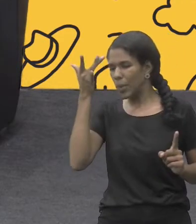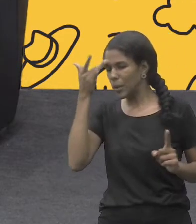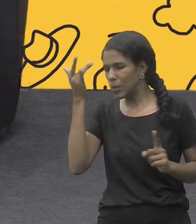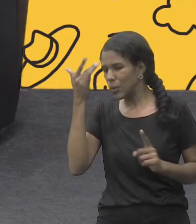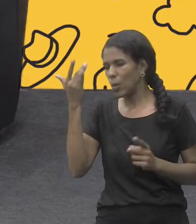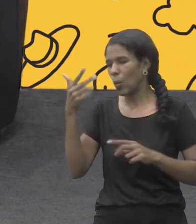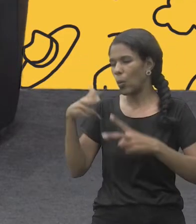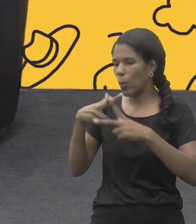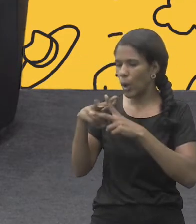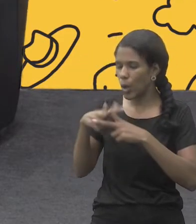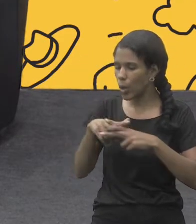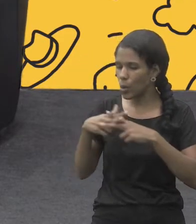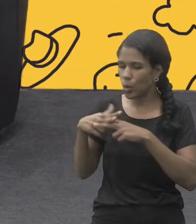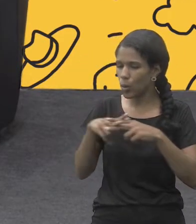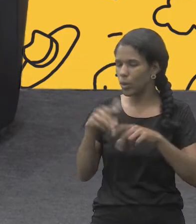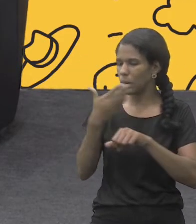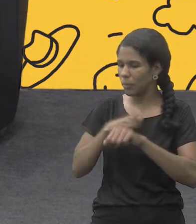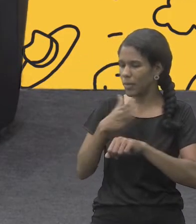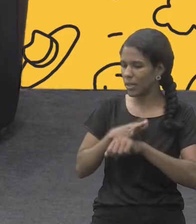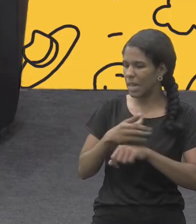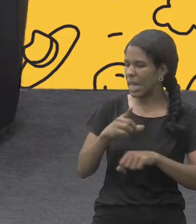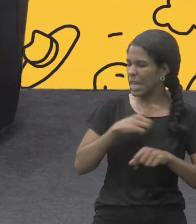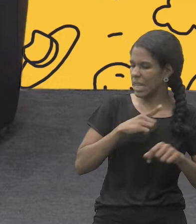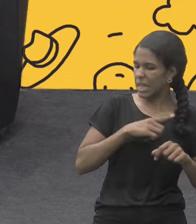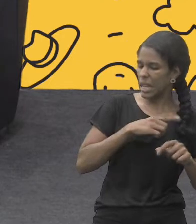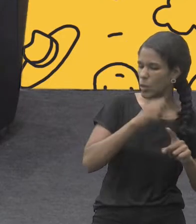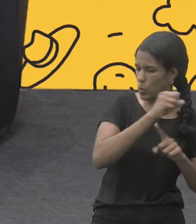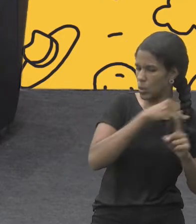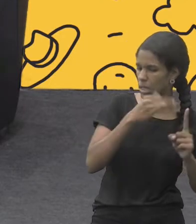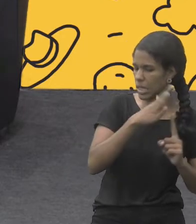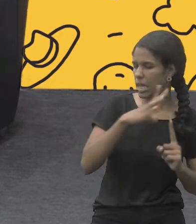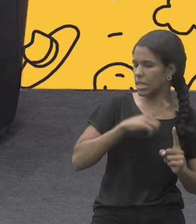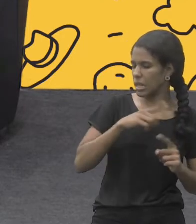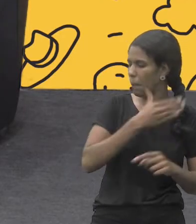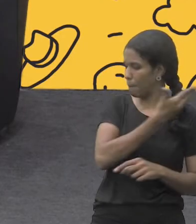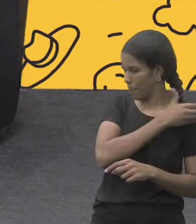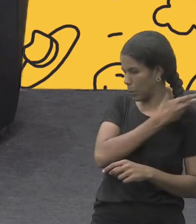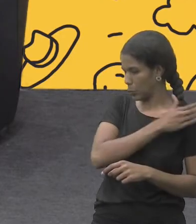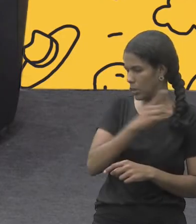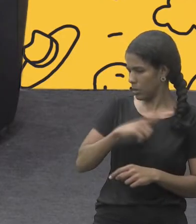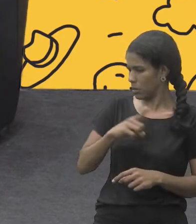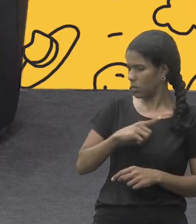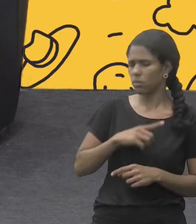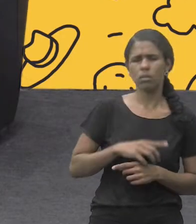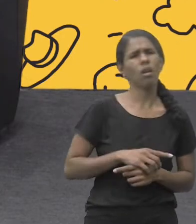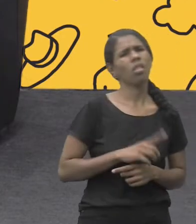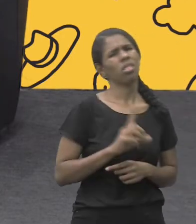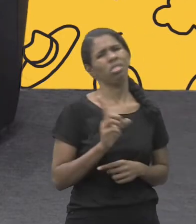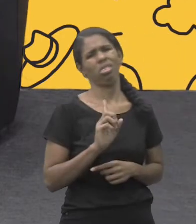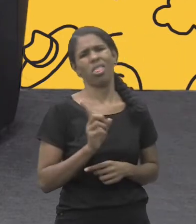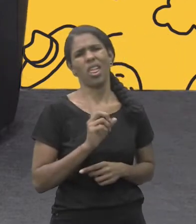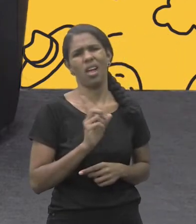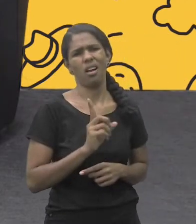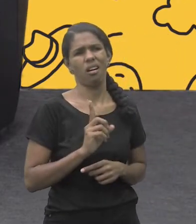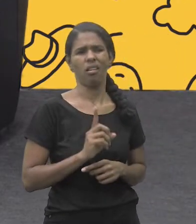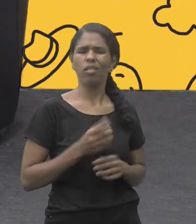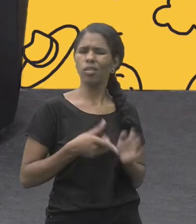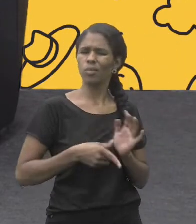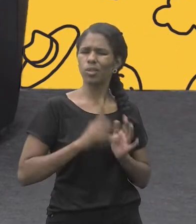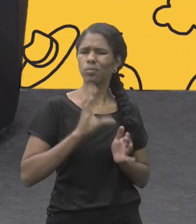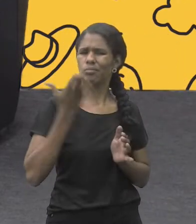Não tem. Antigamente a gente tinha uma discriminação, porque antes a gente